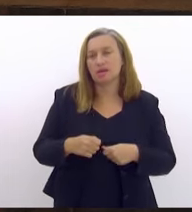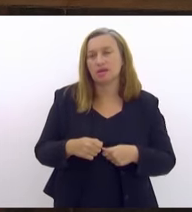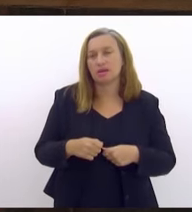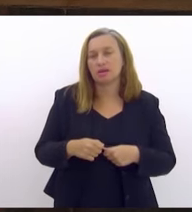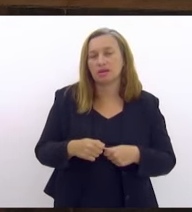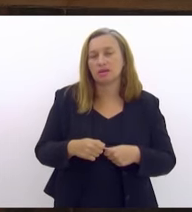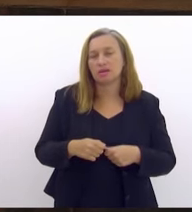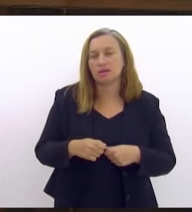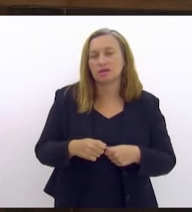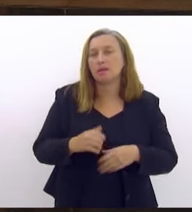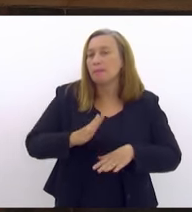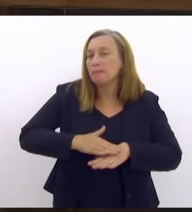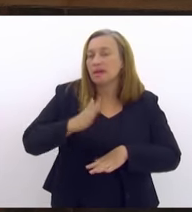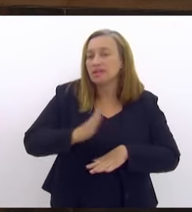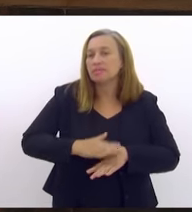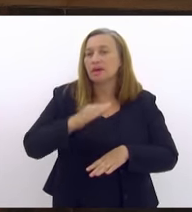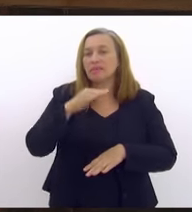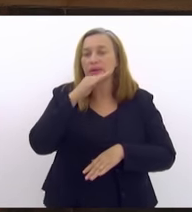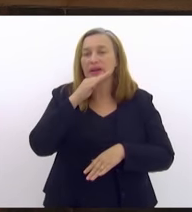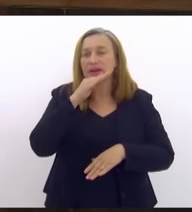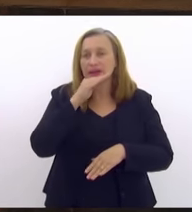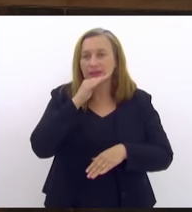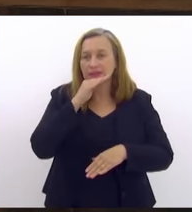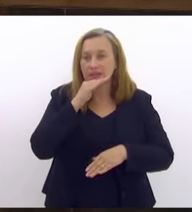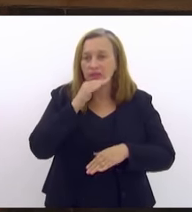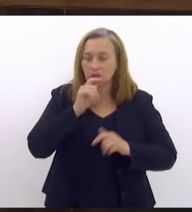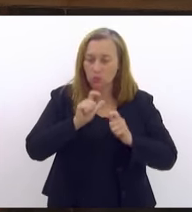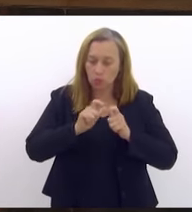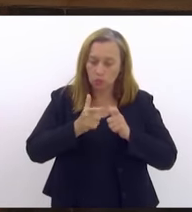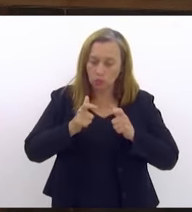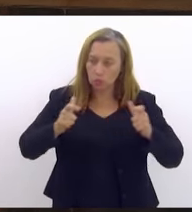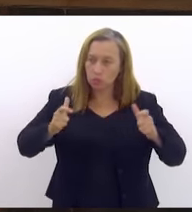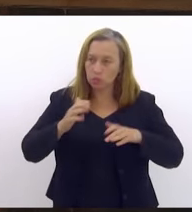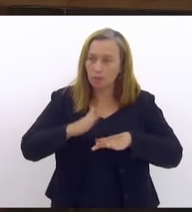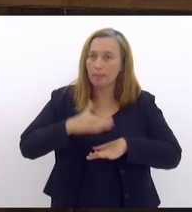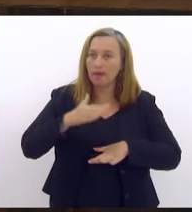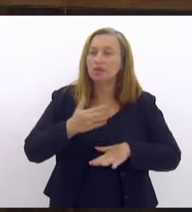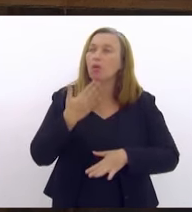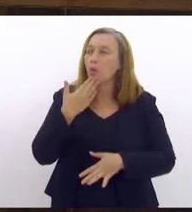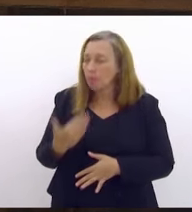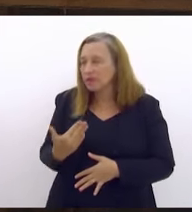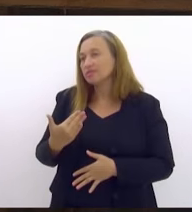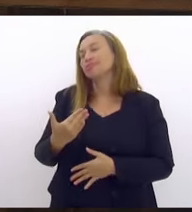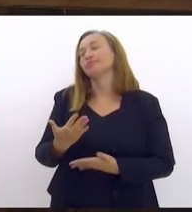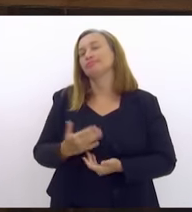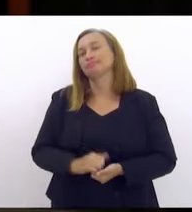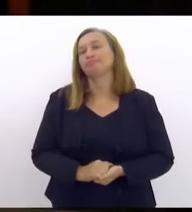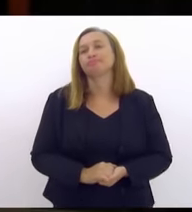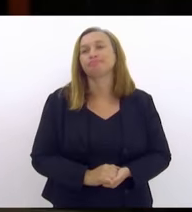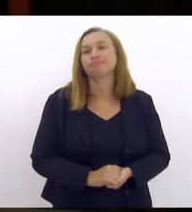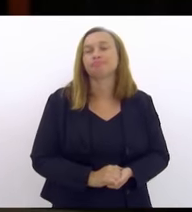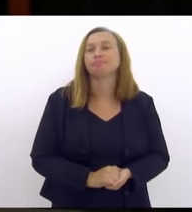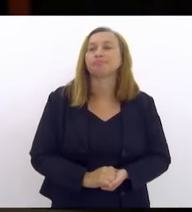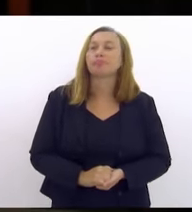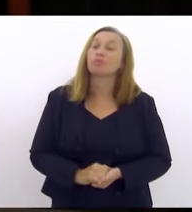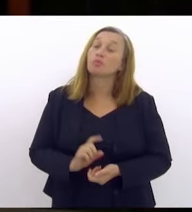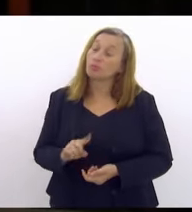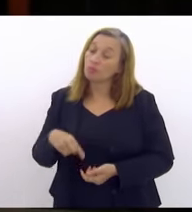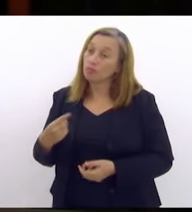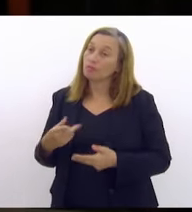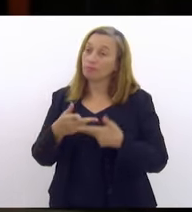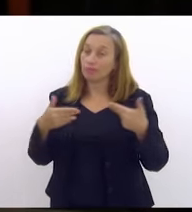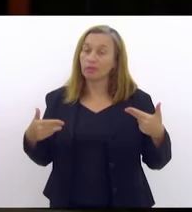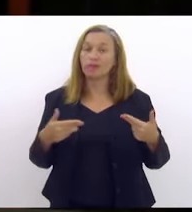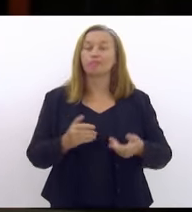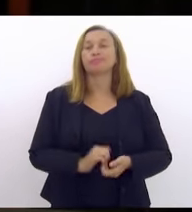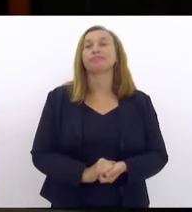lá, para cada vez Mangaratiba crescer mais, é isso que eu peço de coração. E outra coisa,